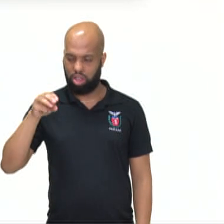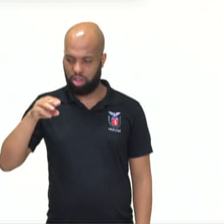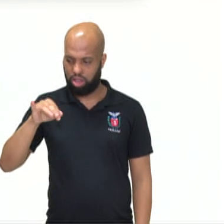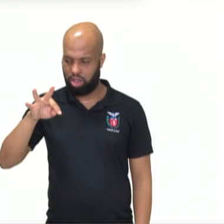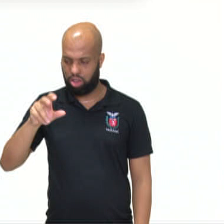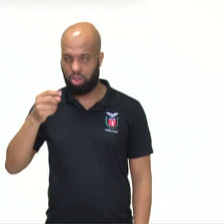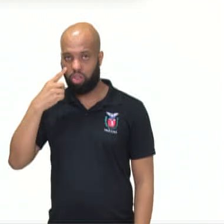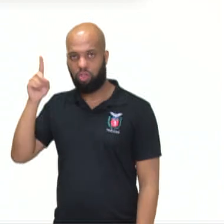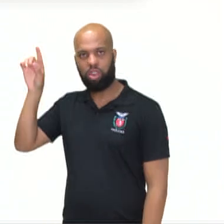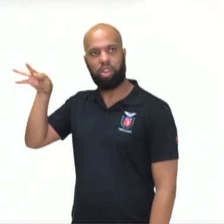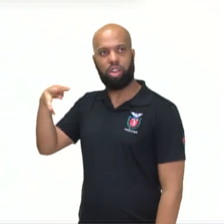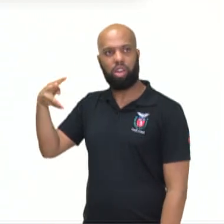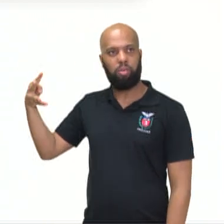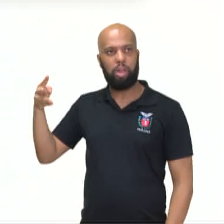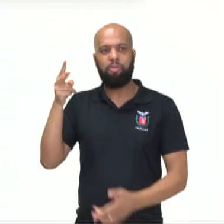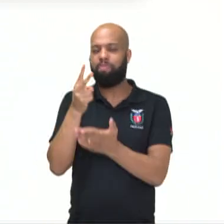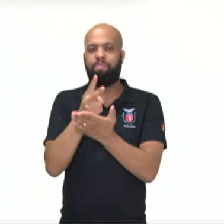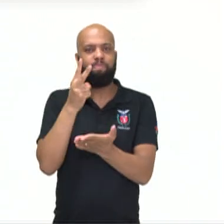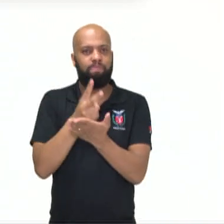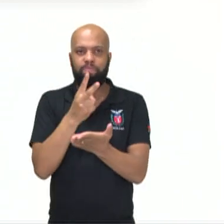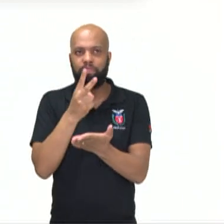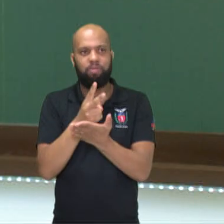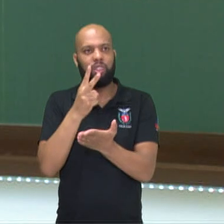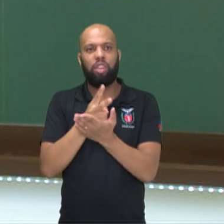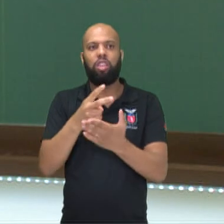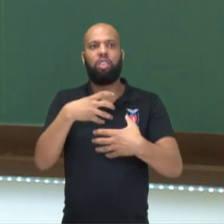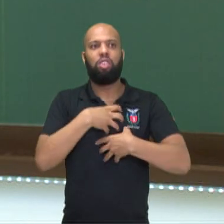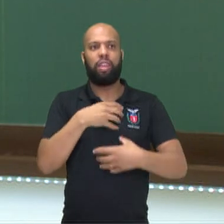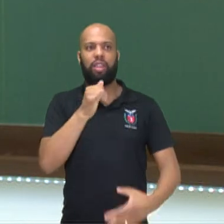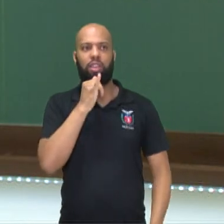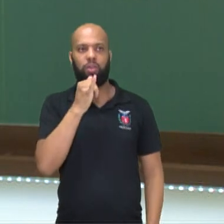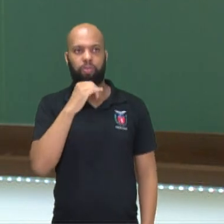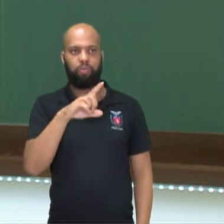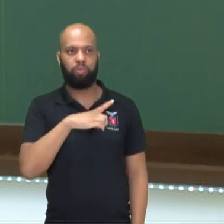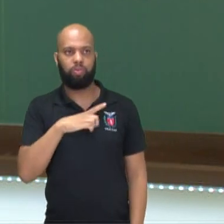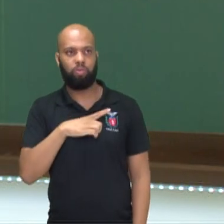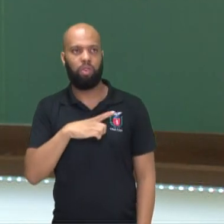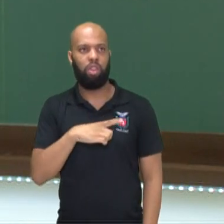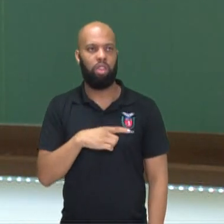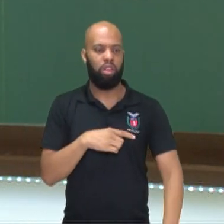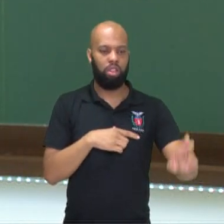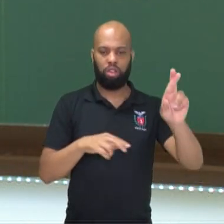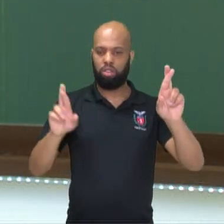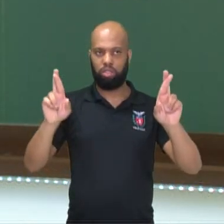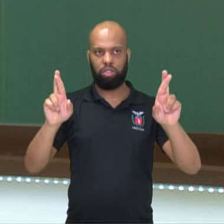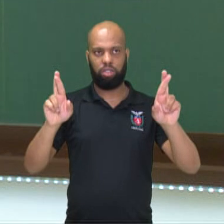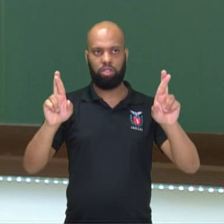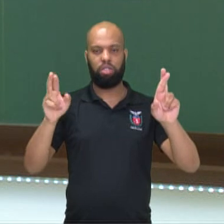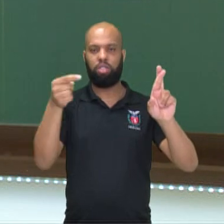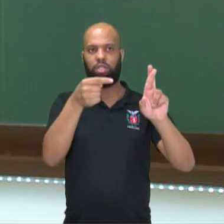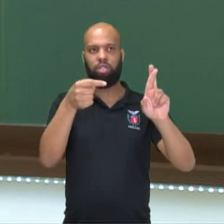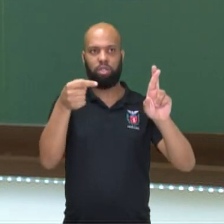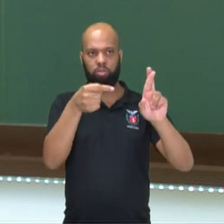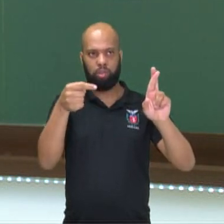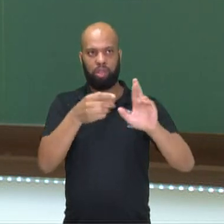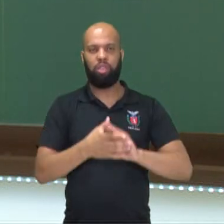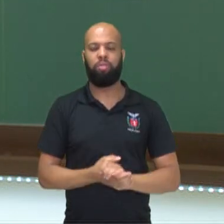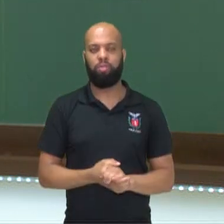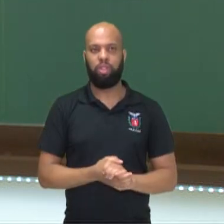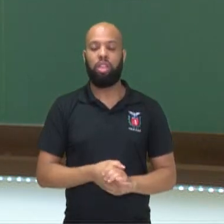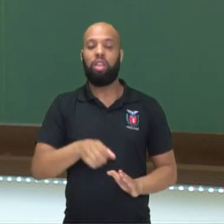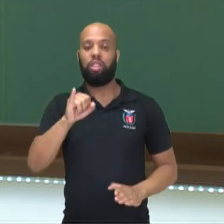superresistente. A mesma consoante, terminando no prefixo